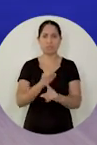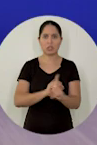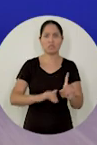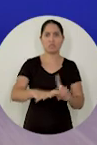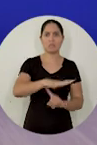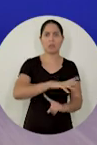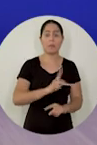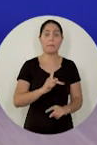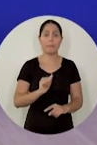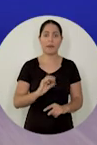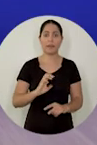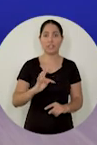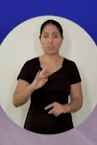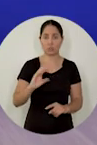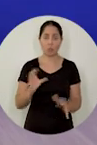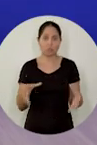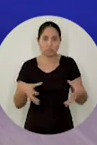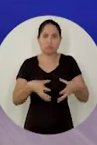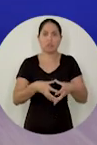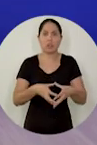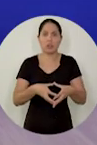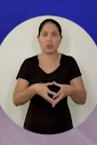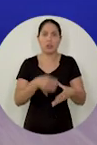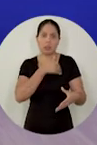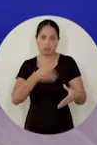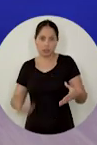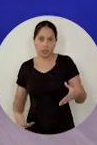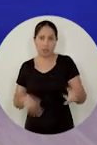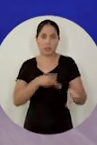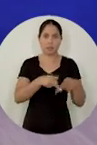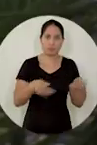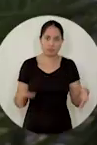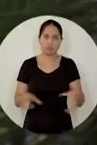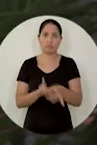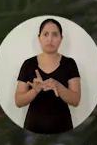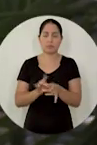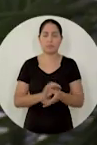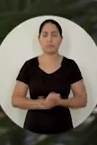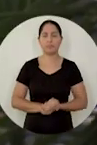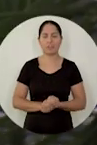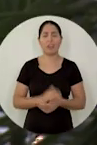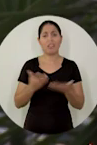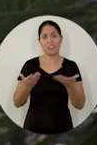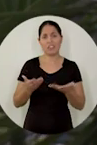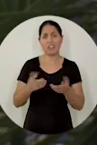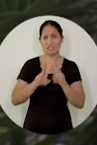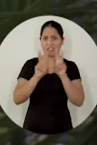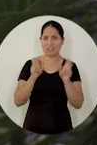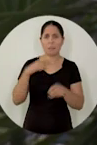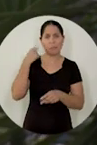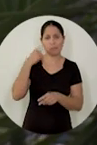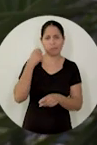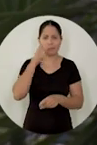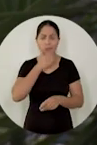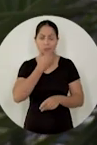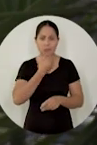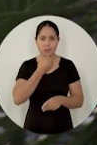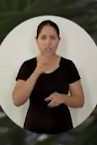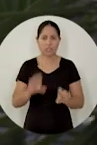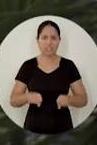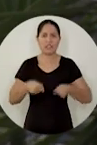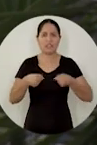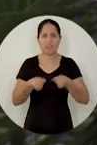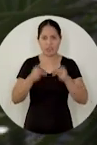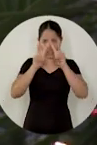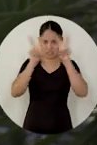restabelecimento deste pacto a partir de uma ação conjunta entre Estado e sociedade. Qual a situação dos advogados e advogadas que